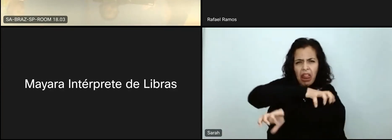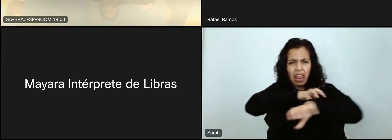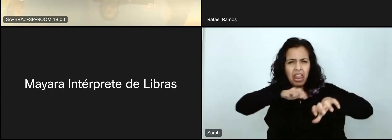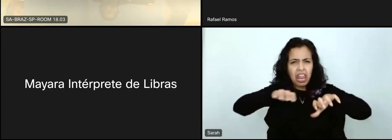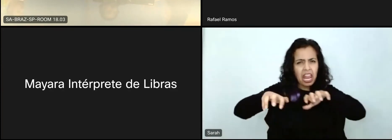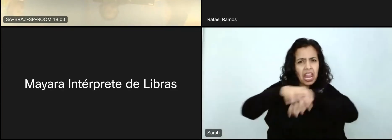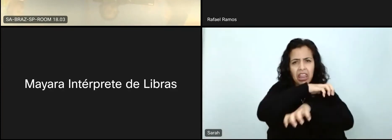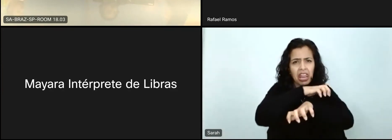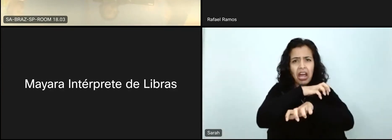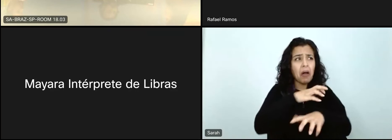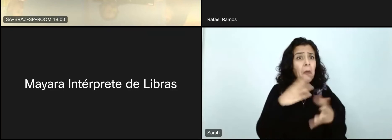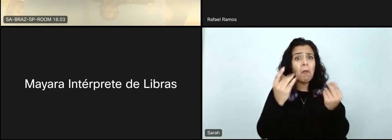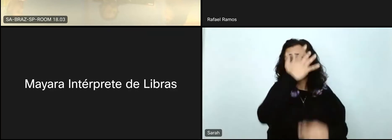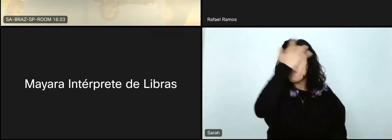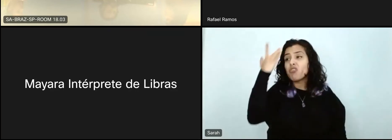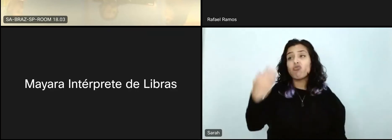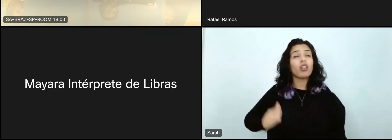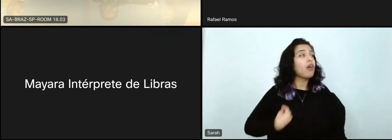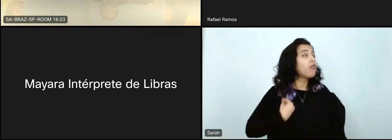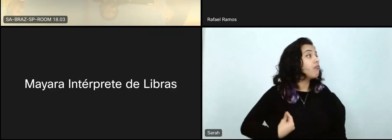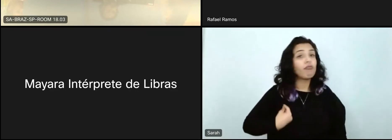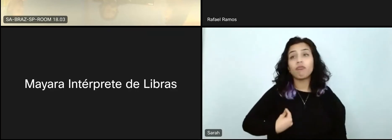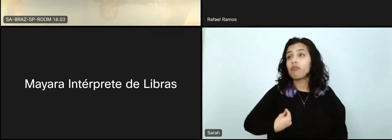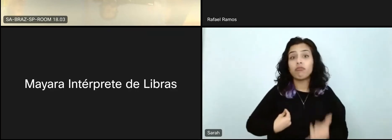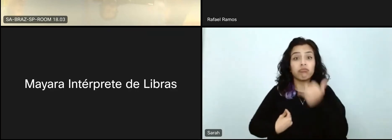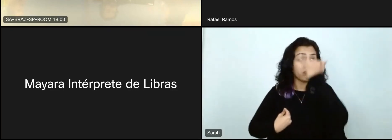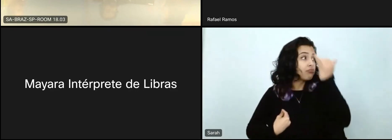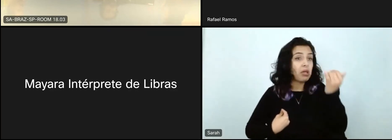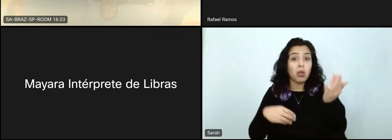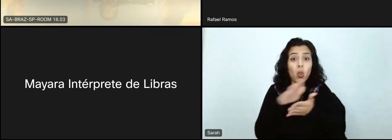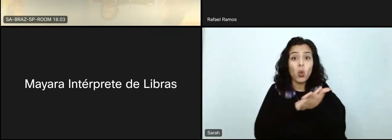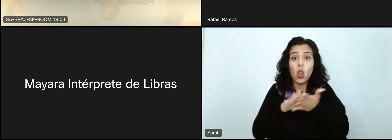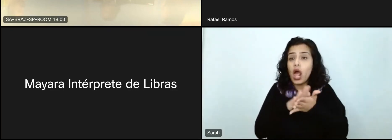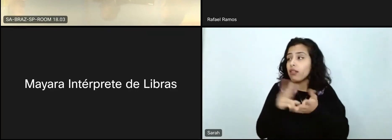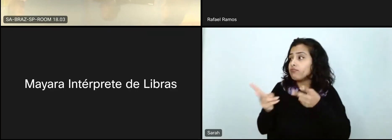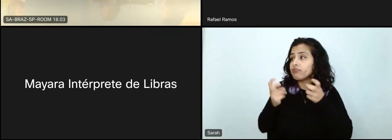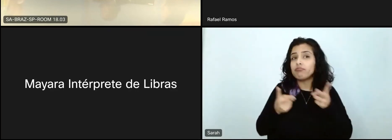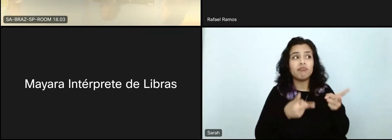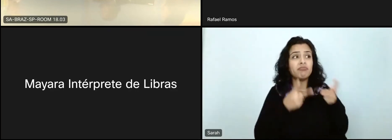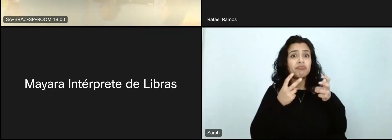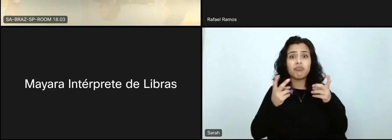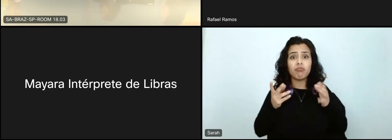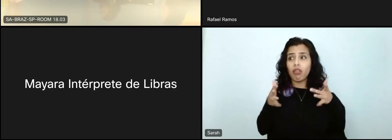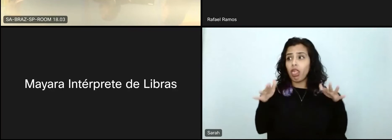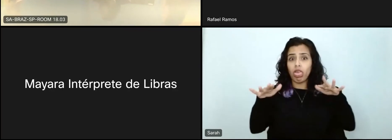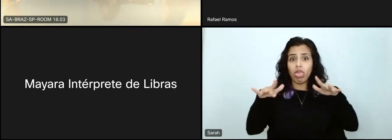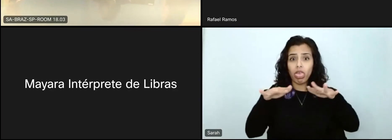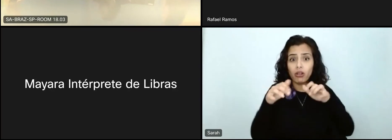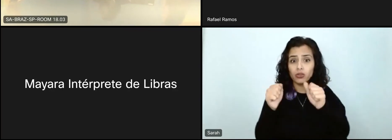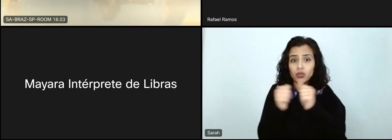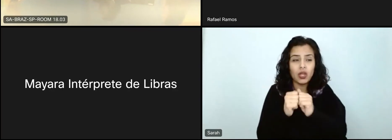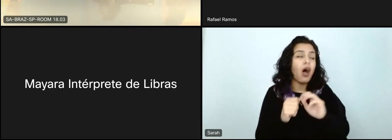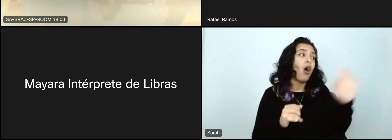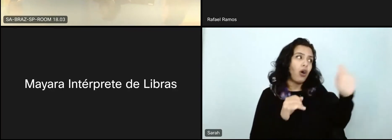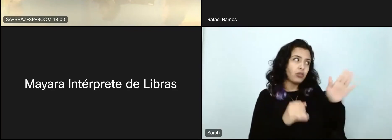ali e aí do nada estava todo mundo tacando fogo nas coisas, estava todo mundo. Não vamos entrar no aspecto político, É, mas se a gente não olhar para a dá nossa